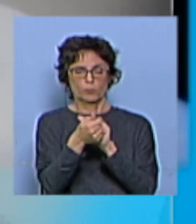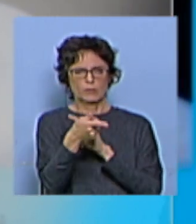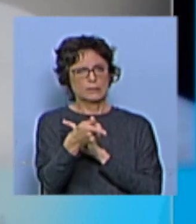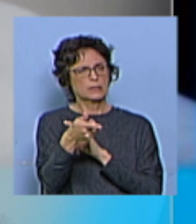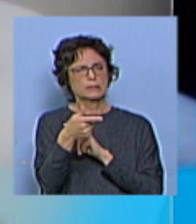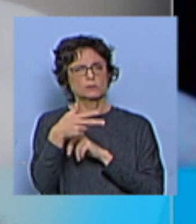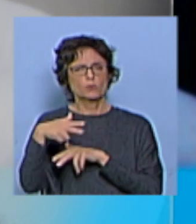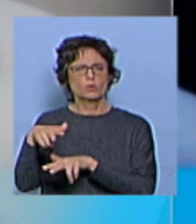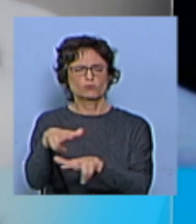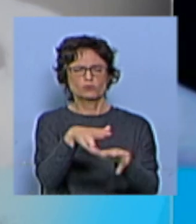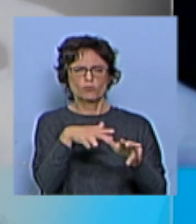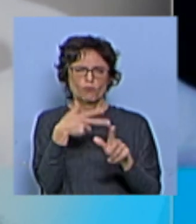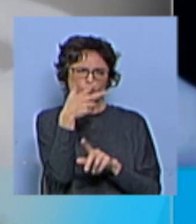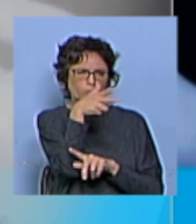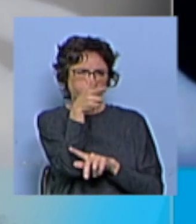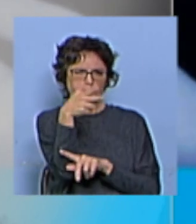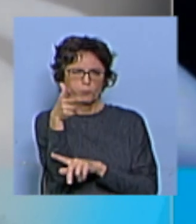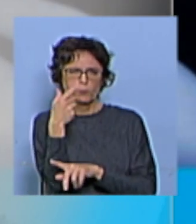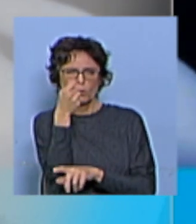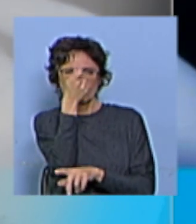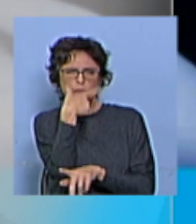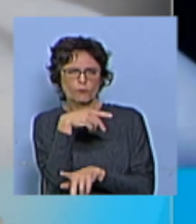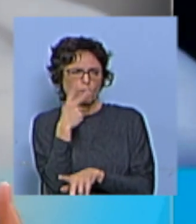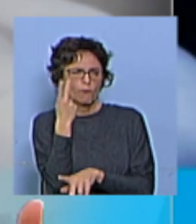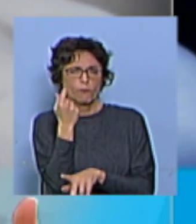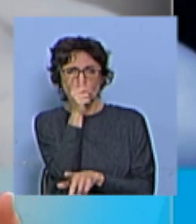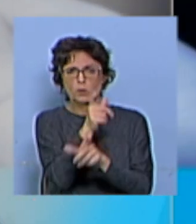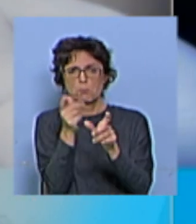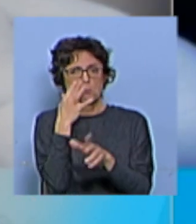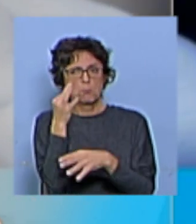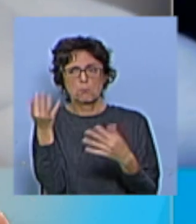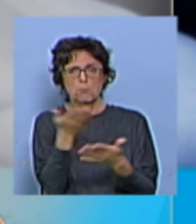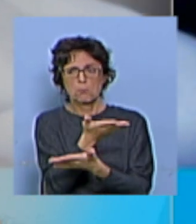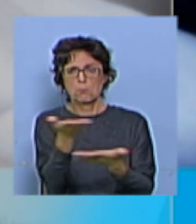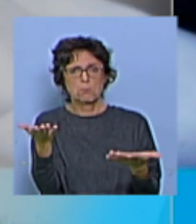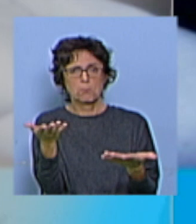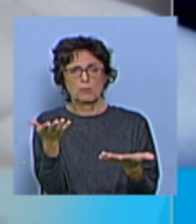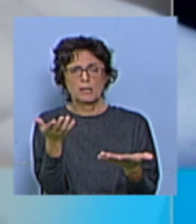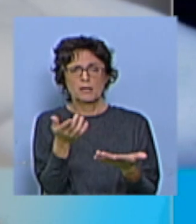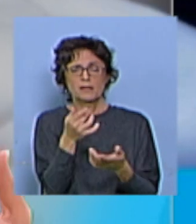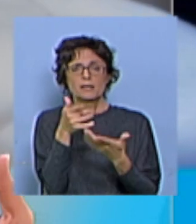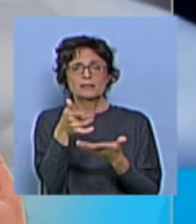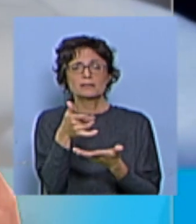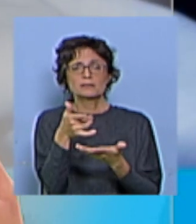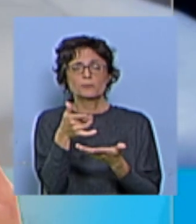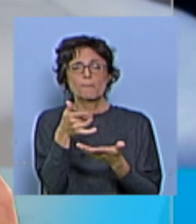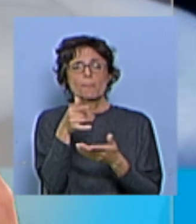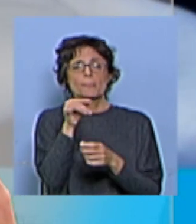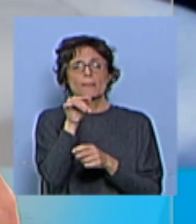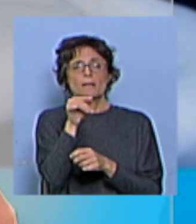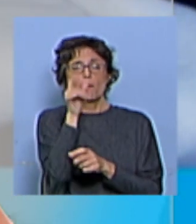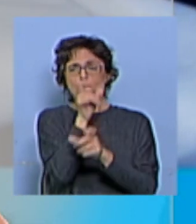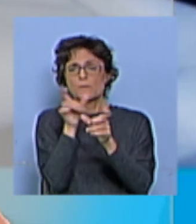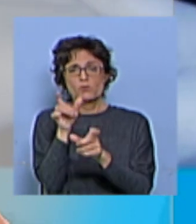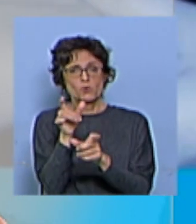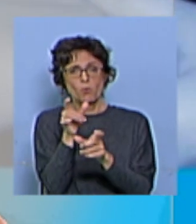histórias de vida de pessoas comuns que, na simplicidade e na normalidade da sua vida, conscientes desta